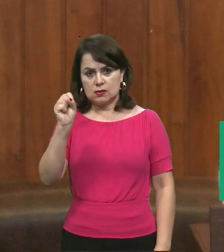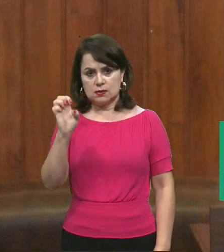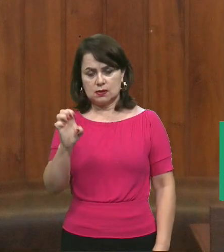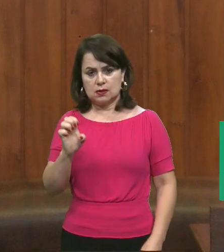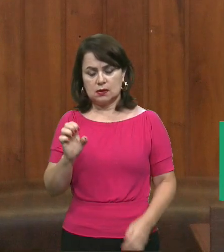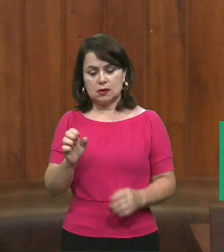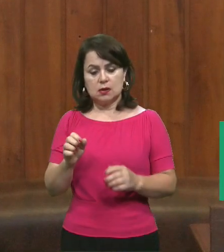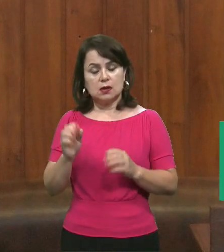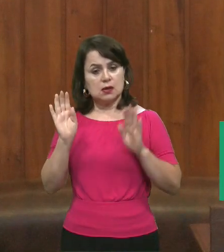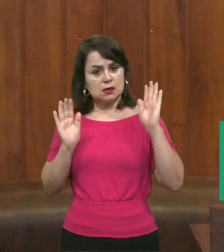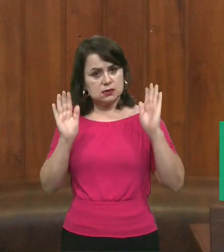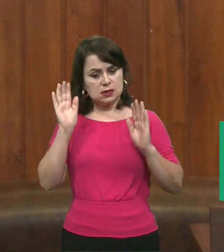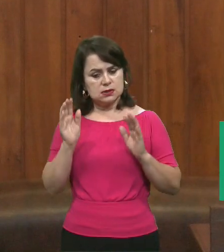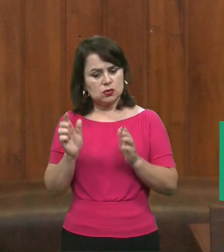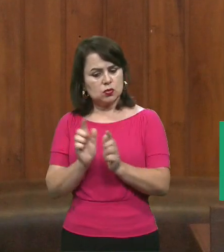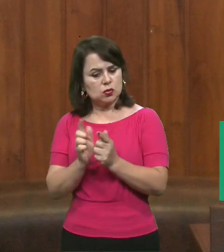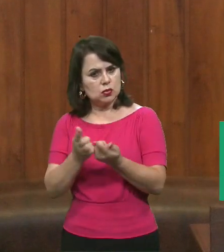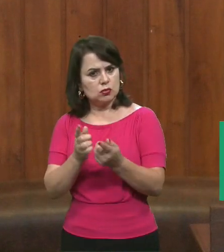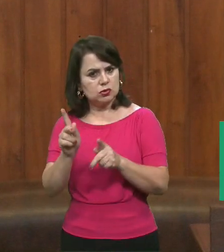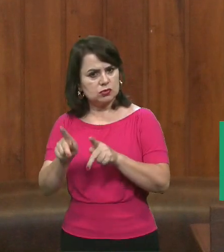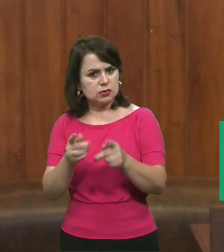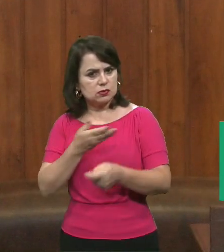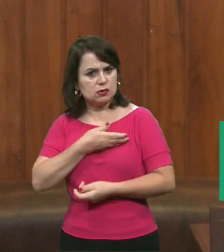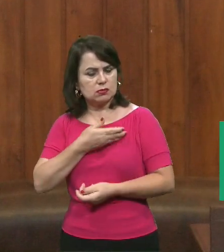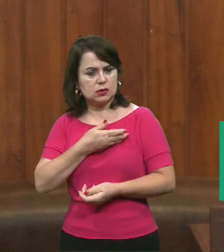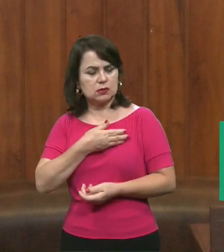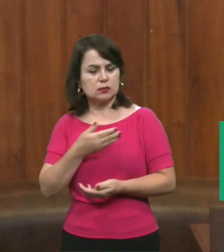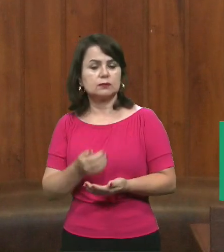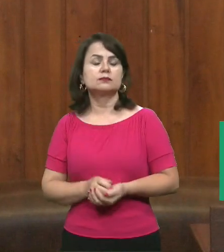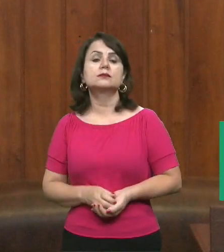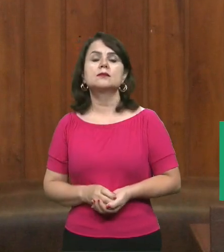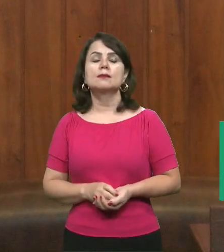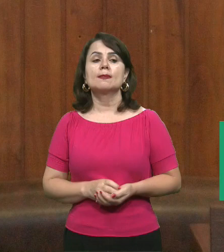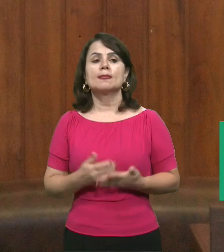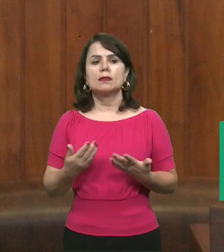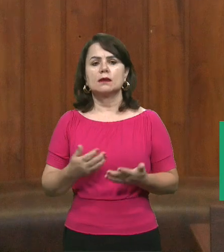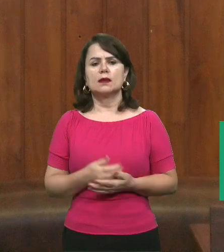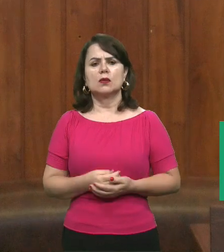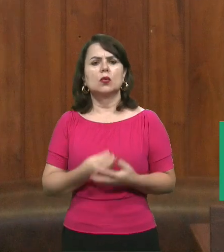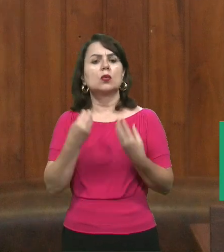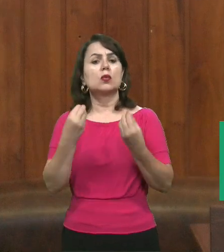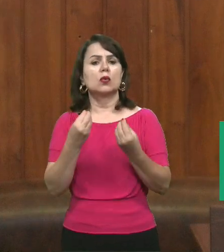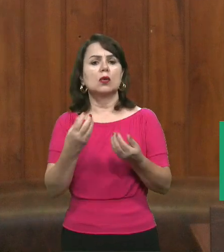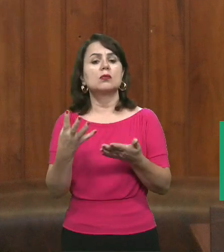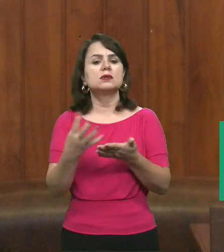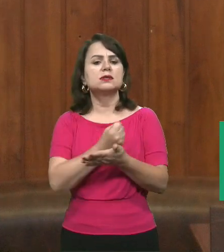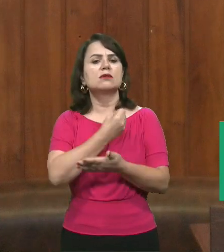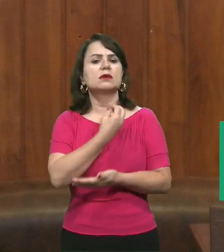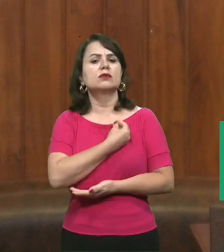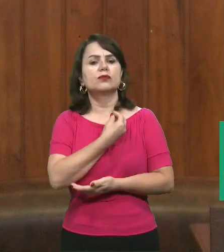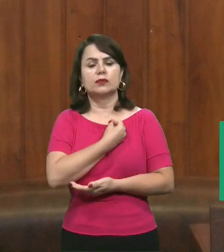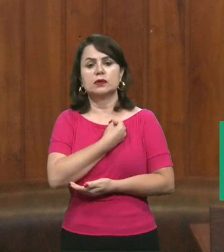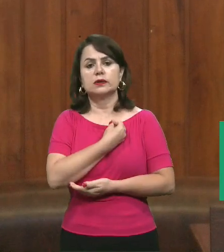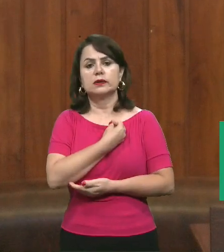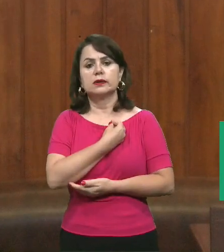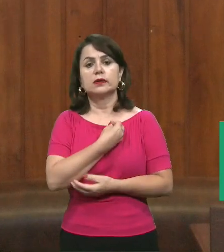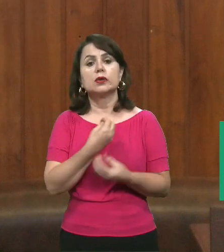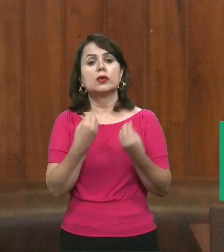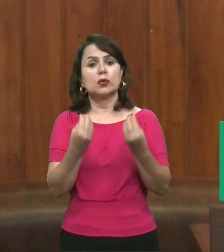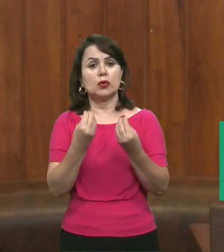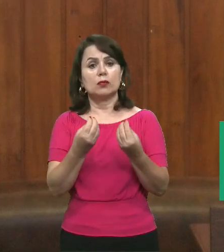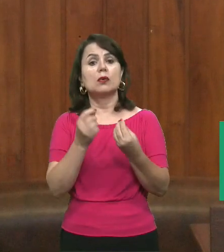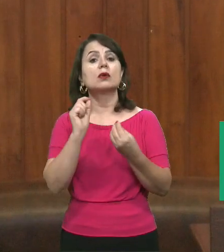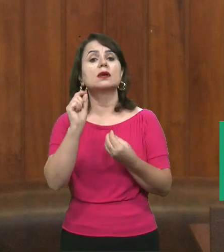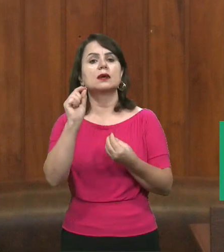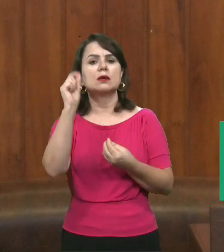amigos. Para inglês ver. Salvando vidas do Valdeci Fogaça lá e do Daniel, olha o que